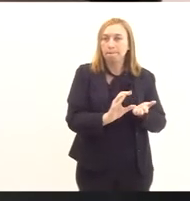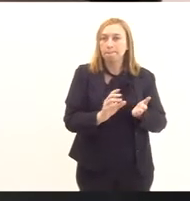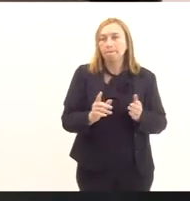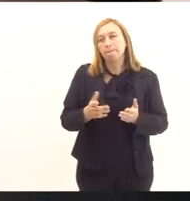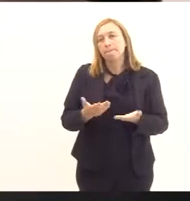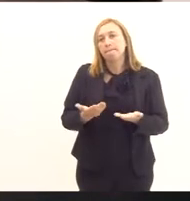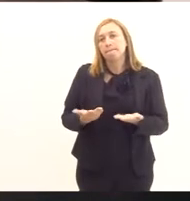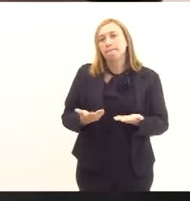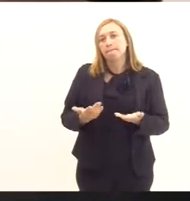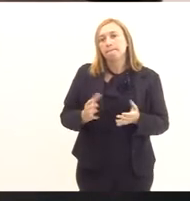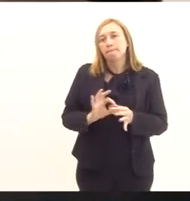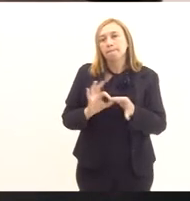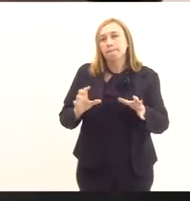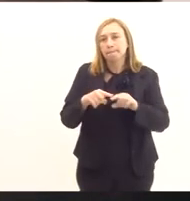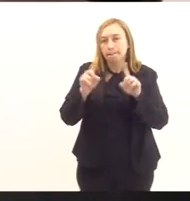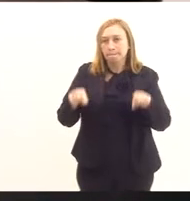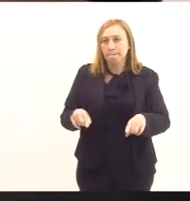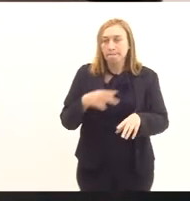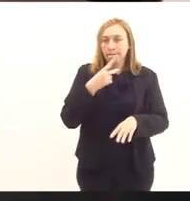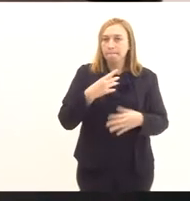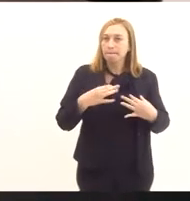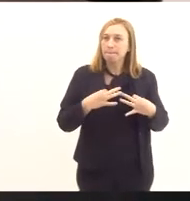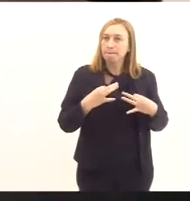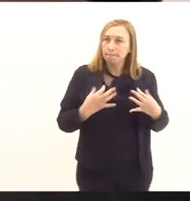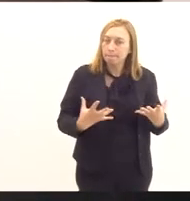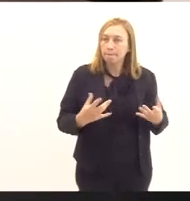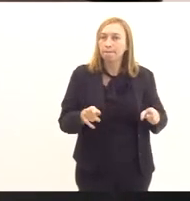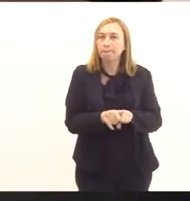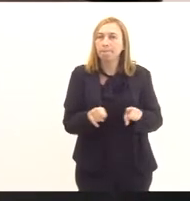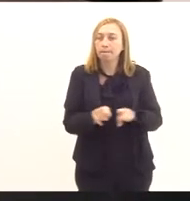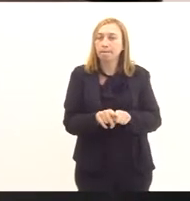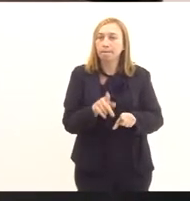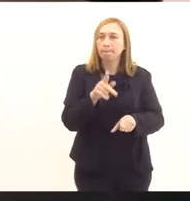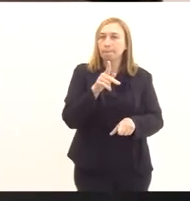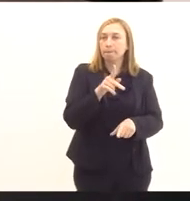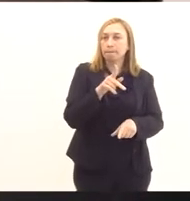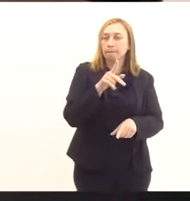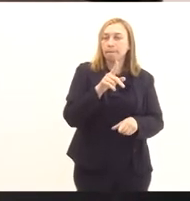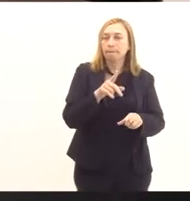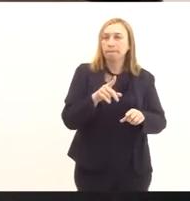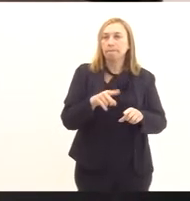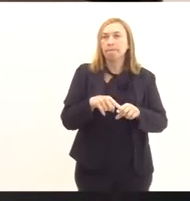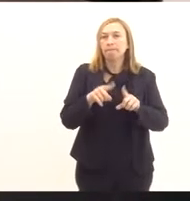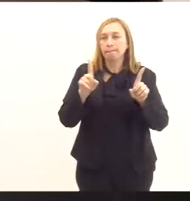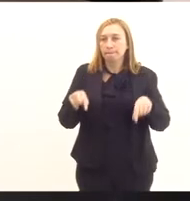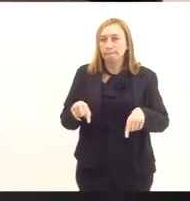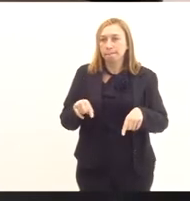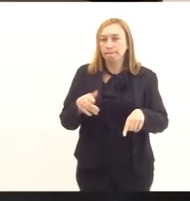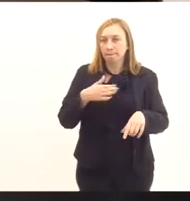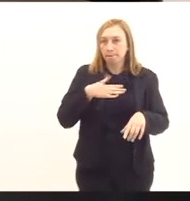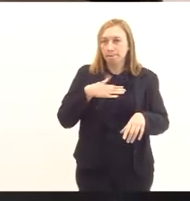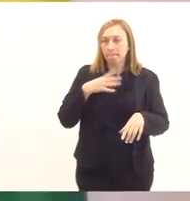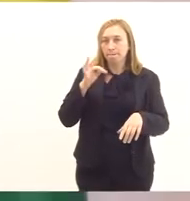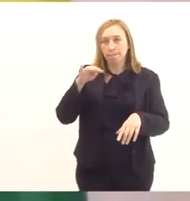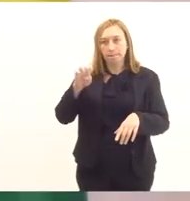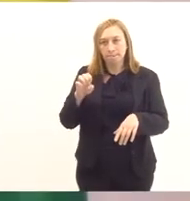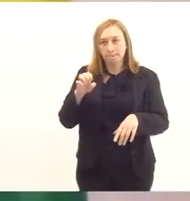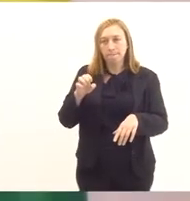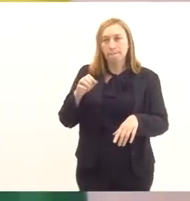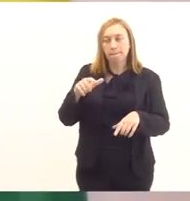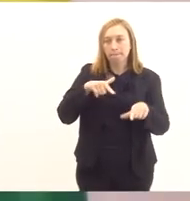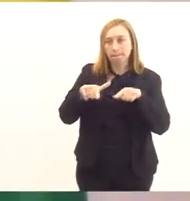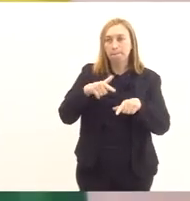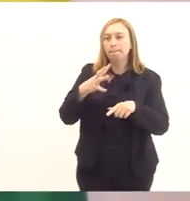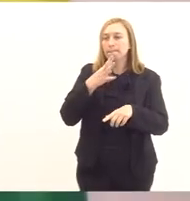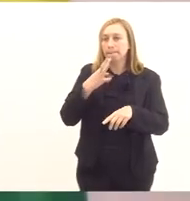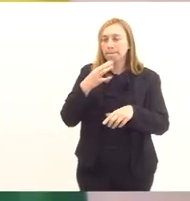Servidores também deixa aqui à disposição um petropolitano servidor também do meu gabinete que o acompanhar conhece